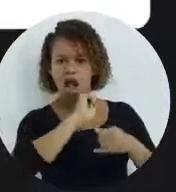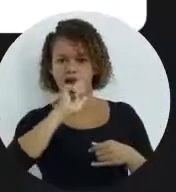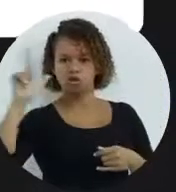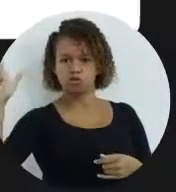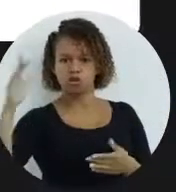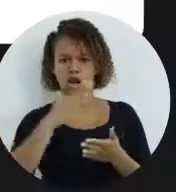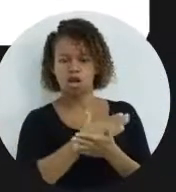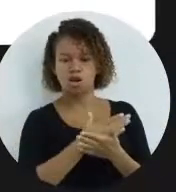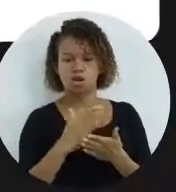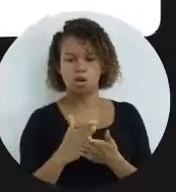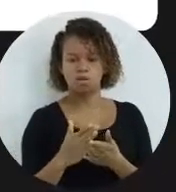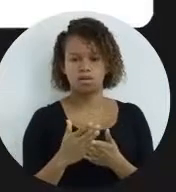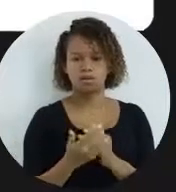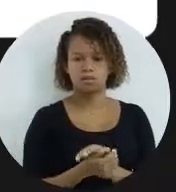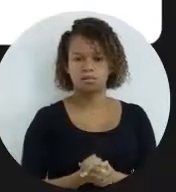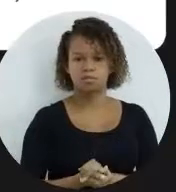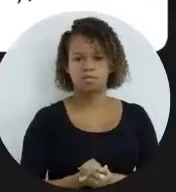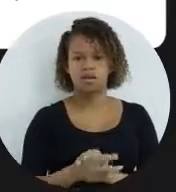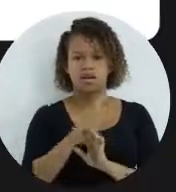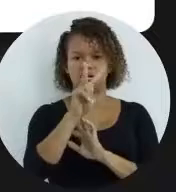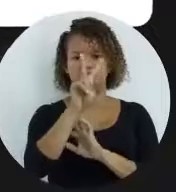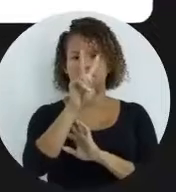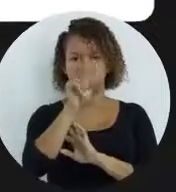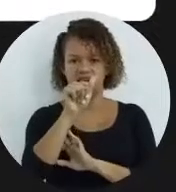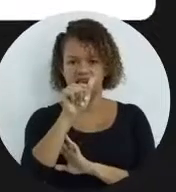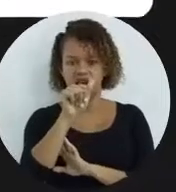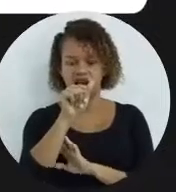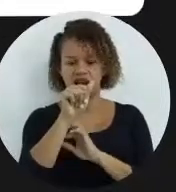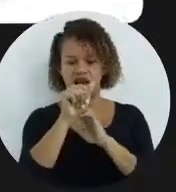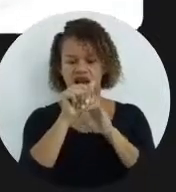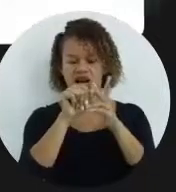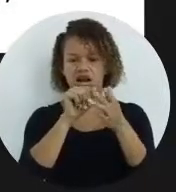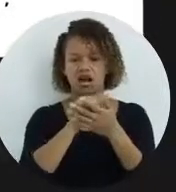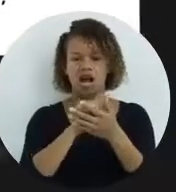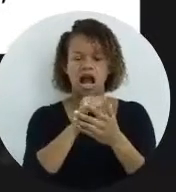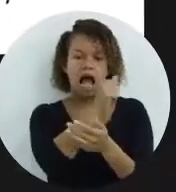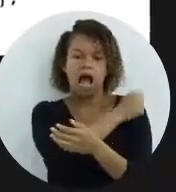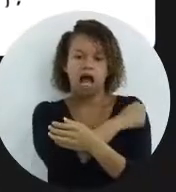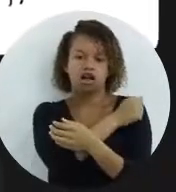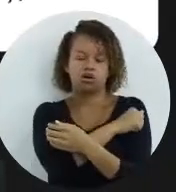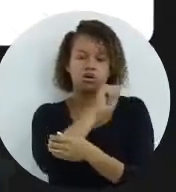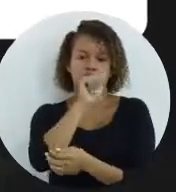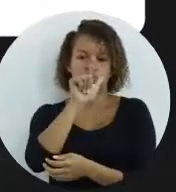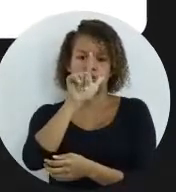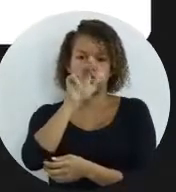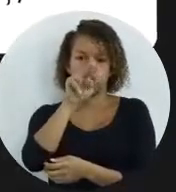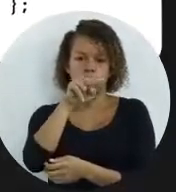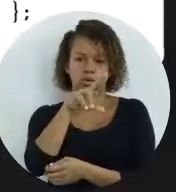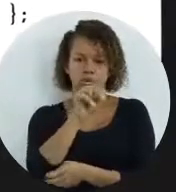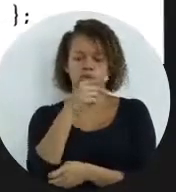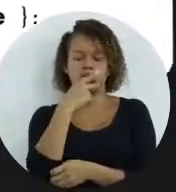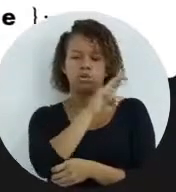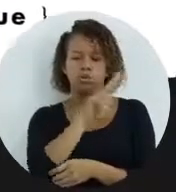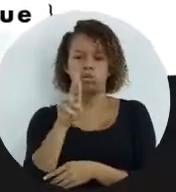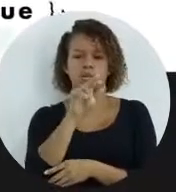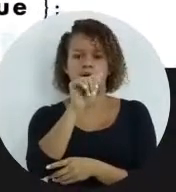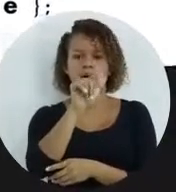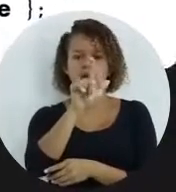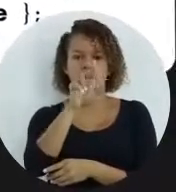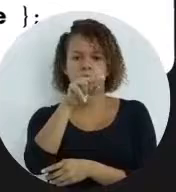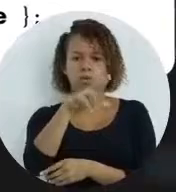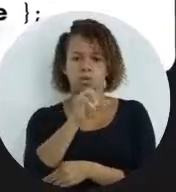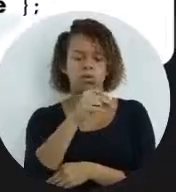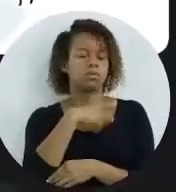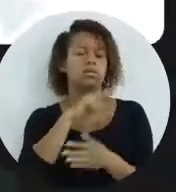ele começa com var, ou seja, é uma declaração de variável, aluno, que é o identificador. Então, o nome dessa variável é aluno.